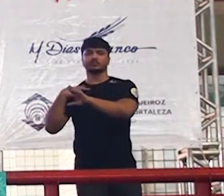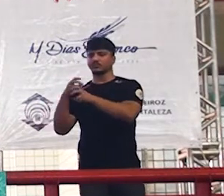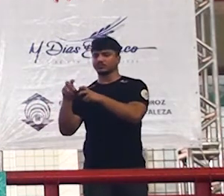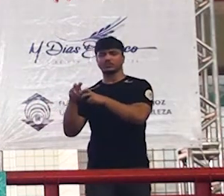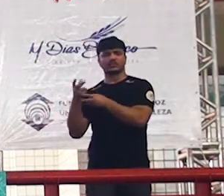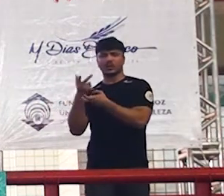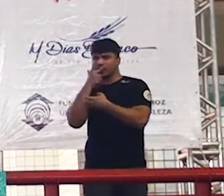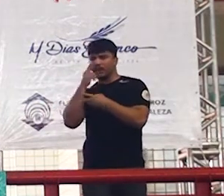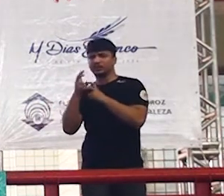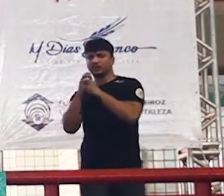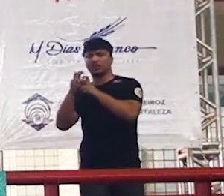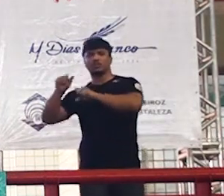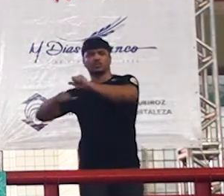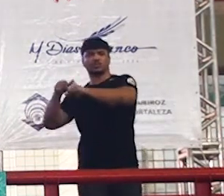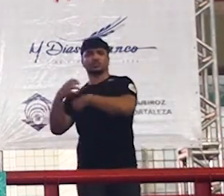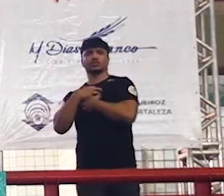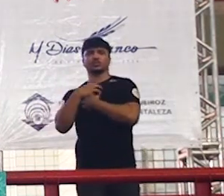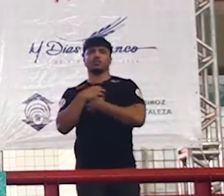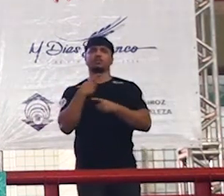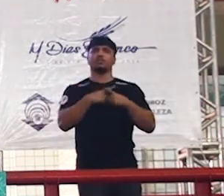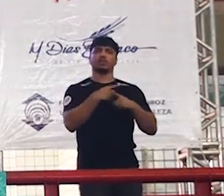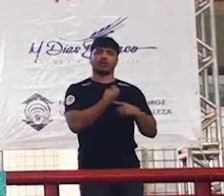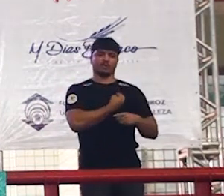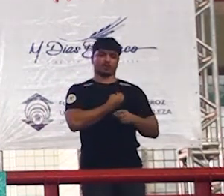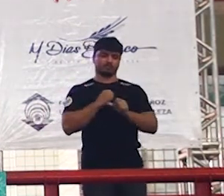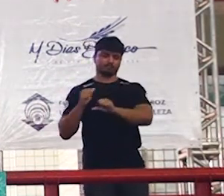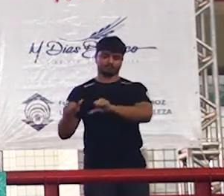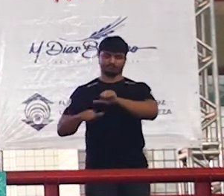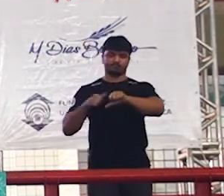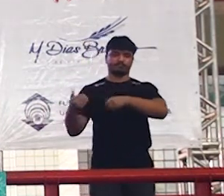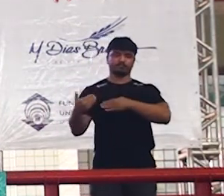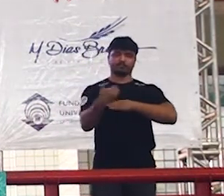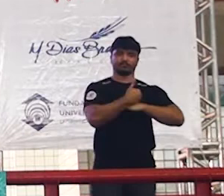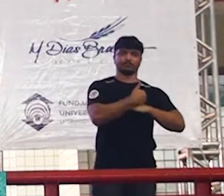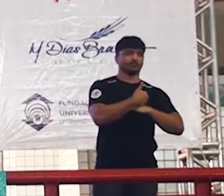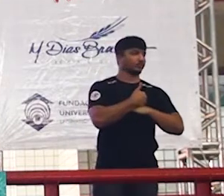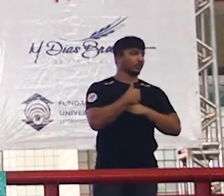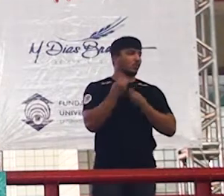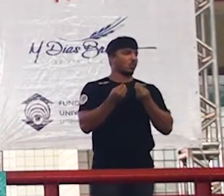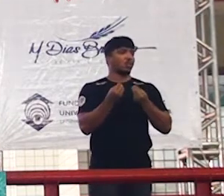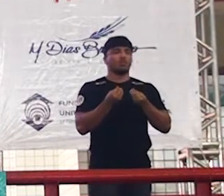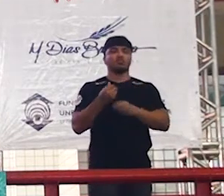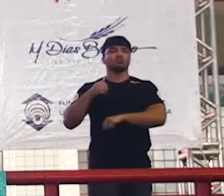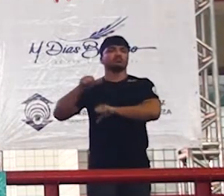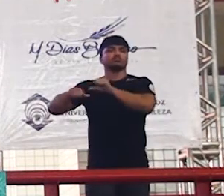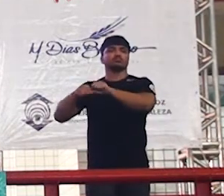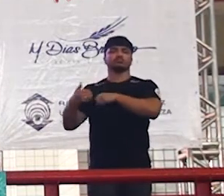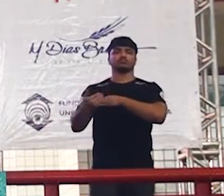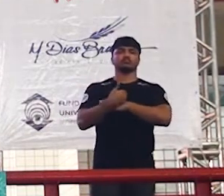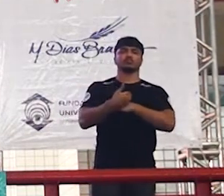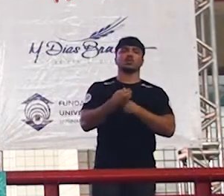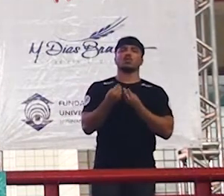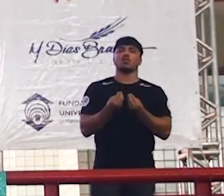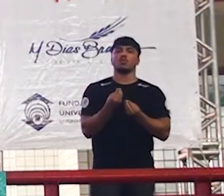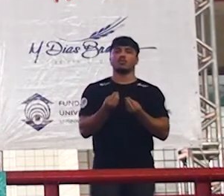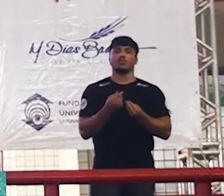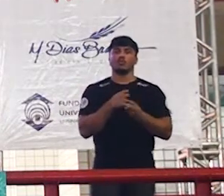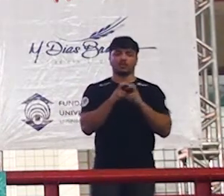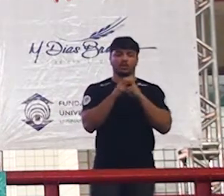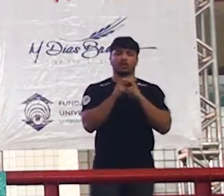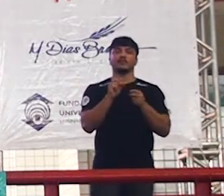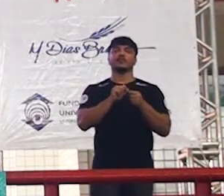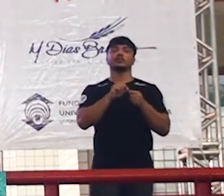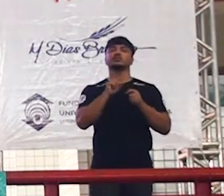Esse trem virou sentimento porque atravessou a vida dela. E como esse trem atravessou a vida dela? O que um trem